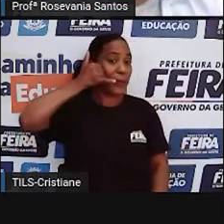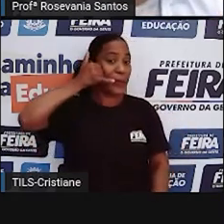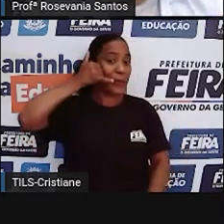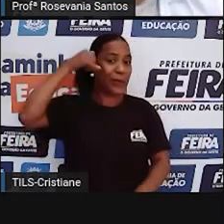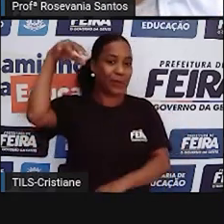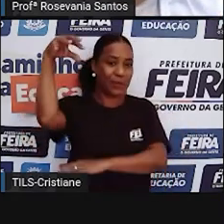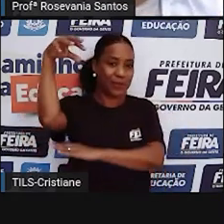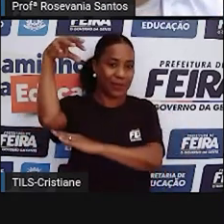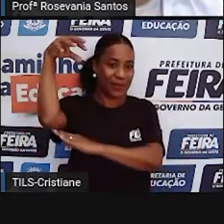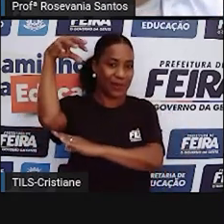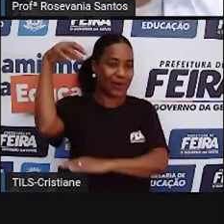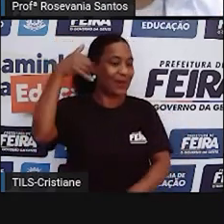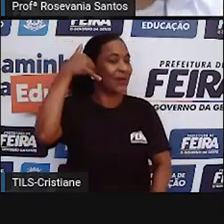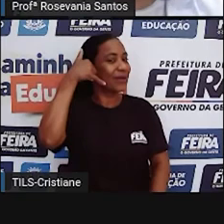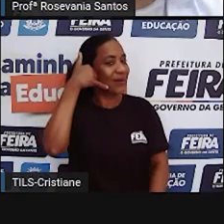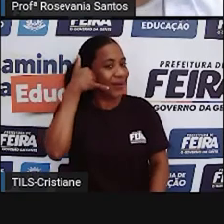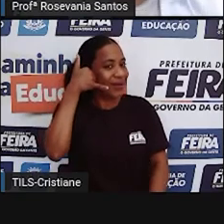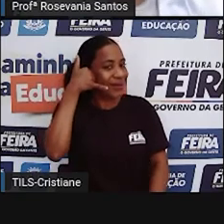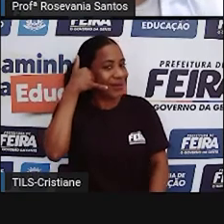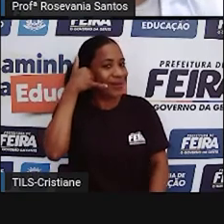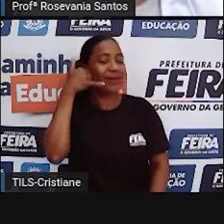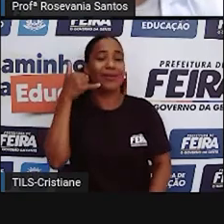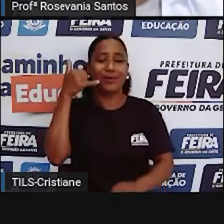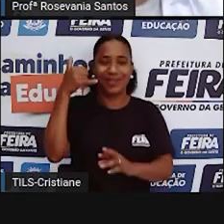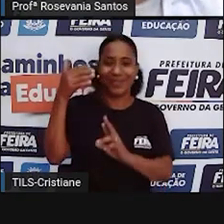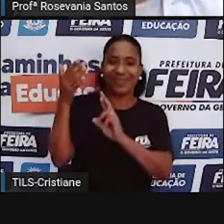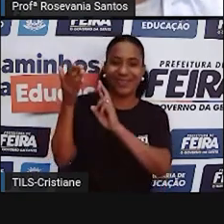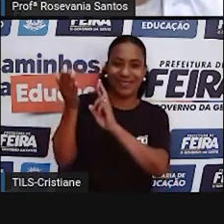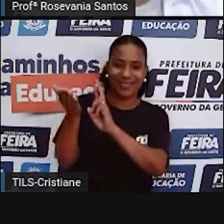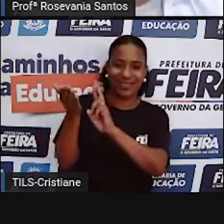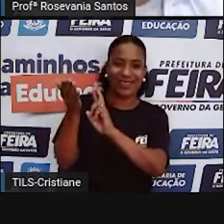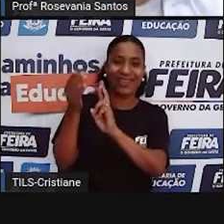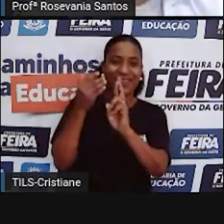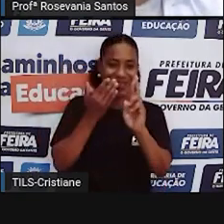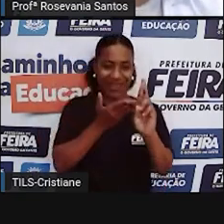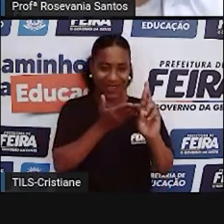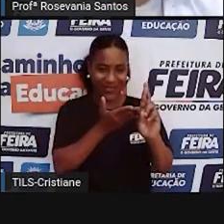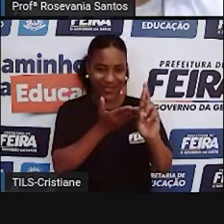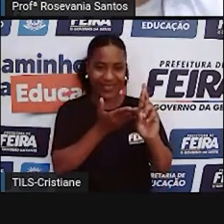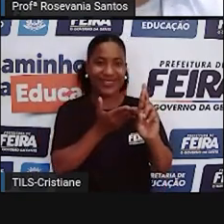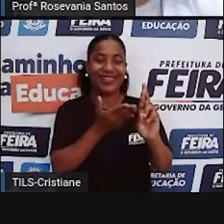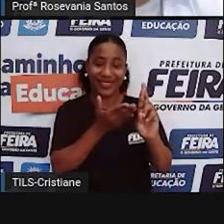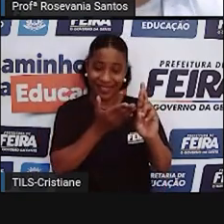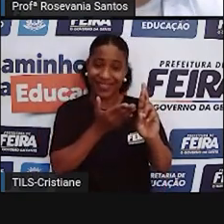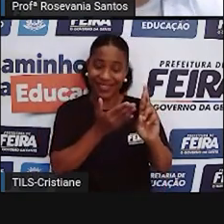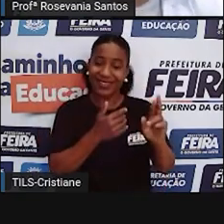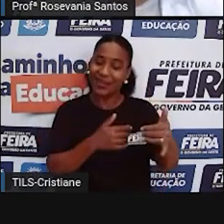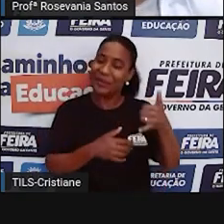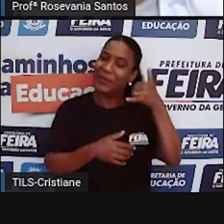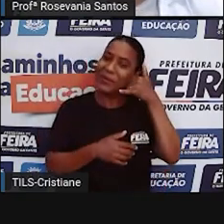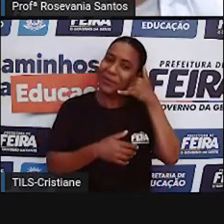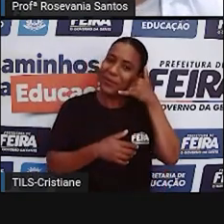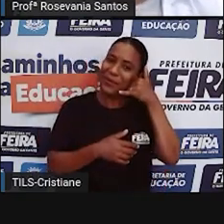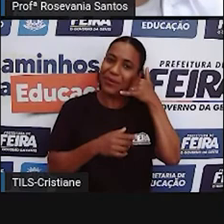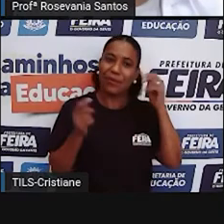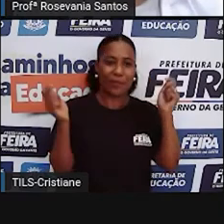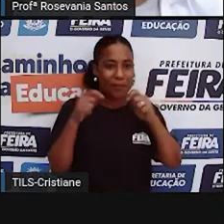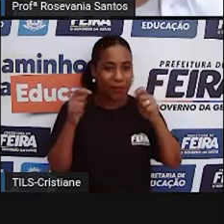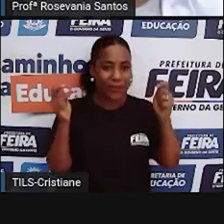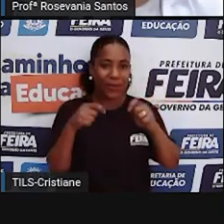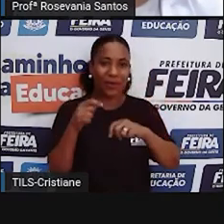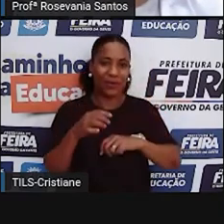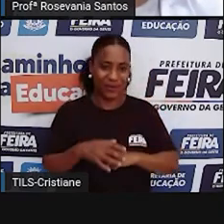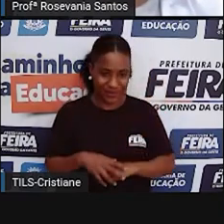não funcionam muito, mas serve como ponto de referência para a gente dar, né? Para a gente fazer esse desenho simplificado